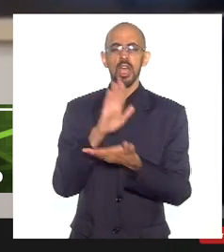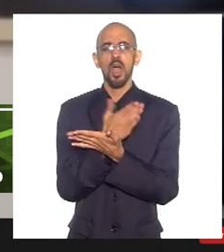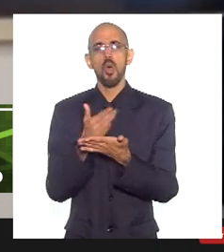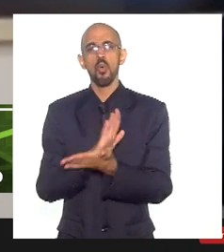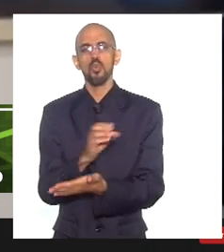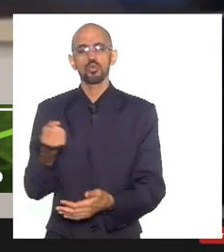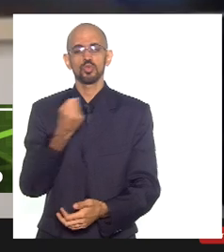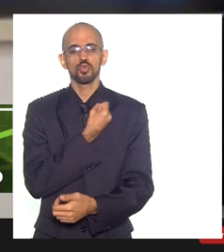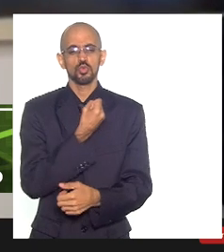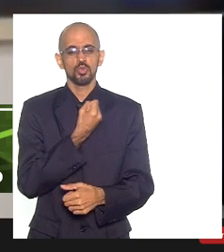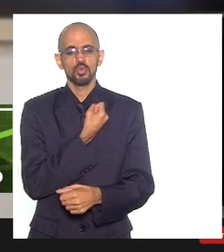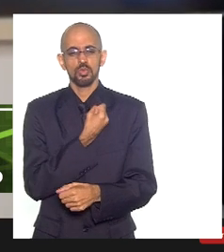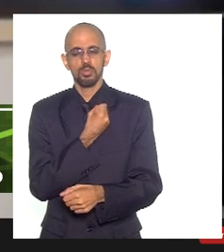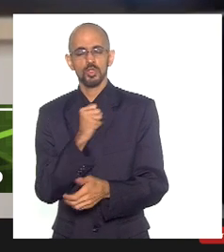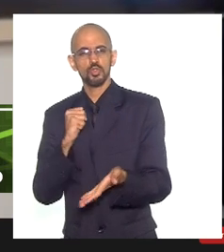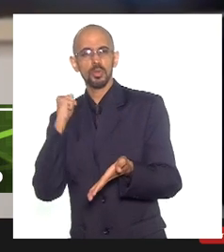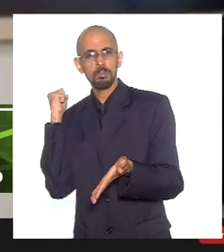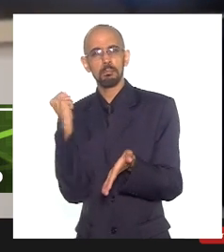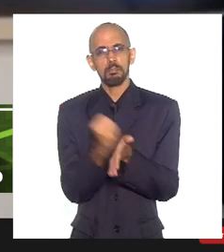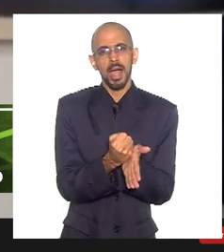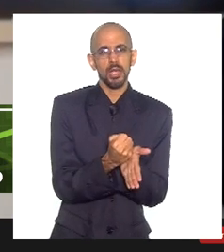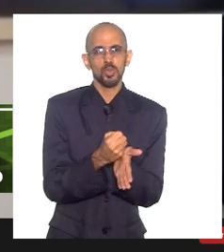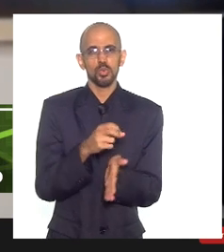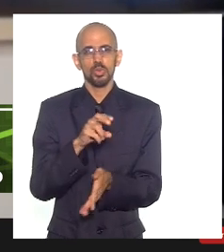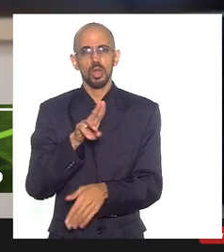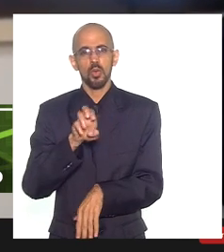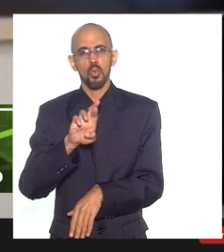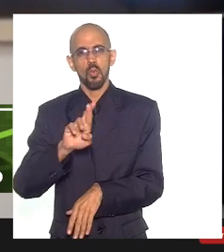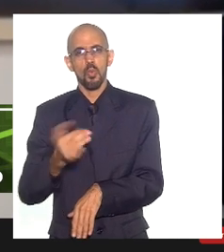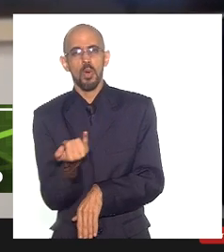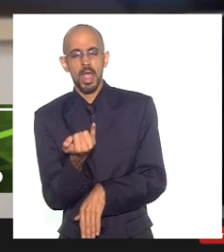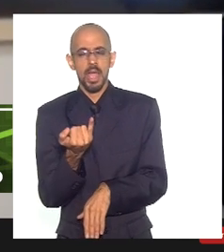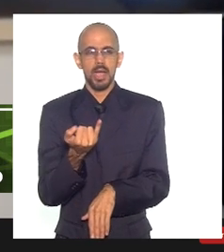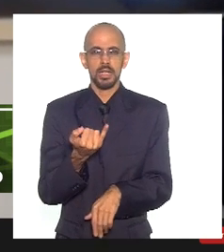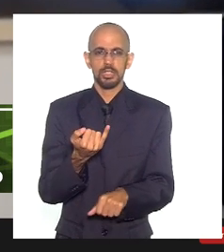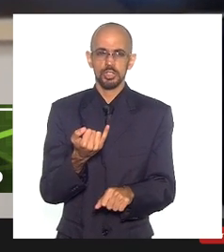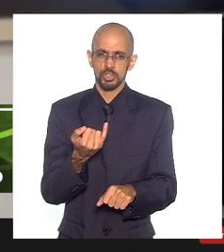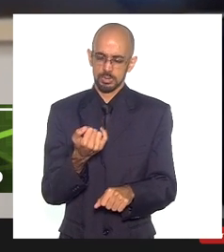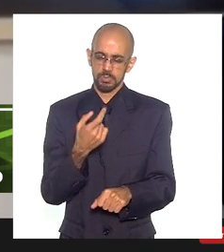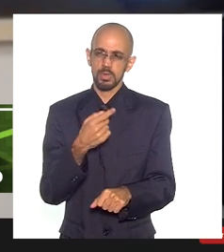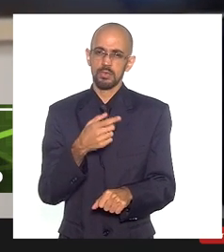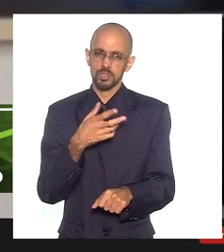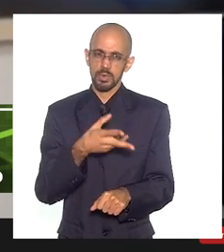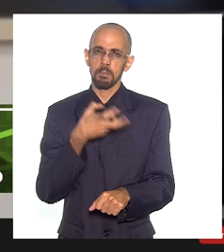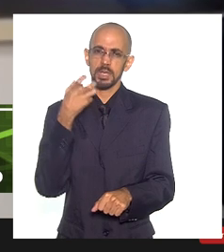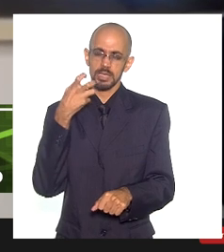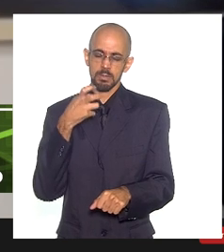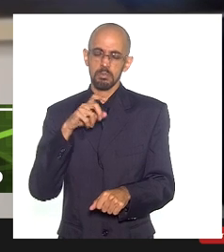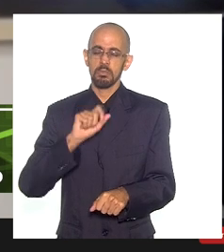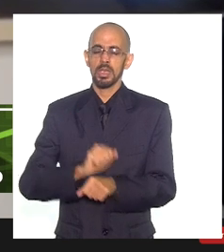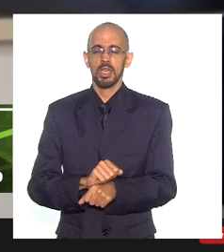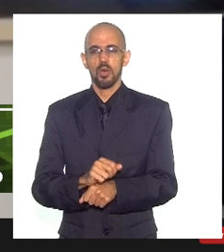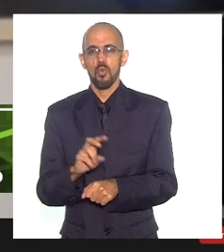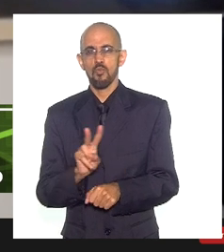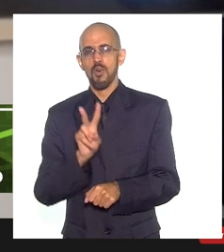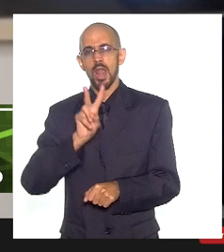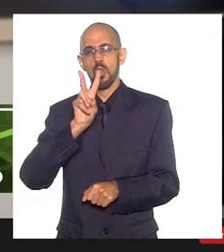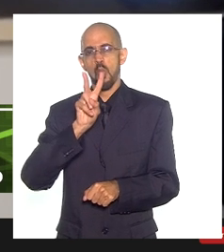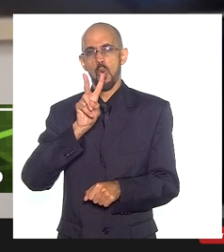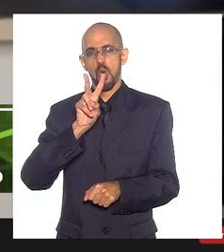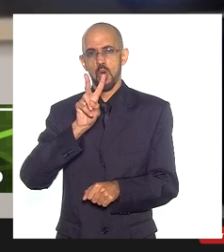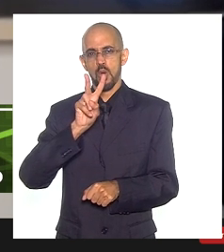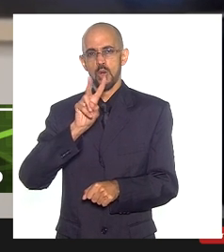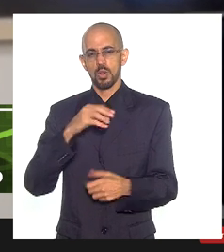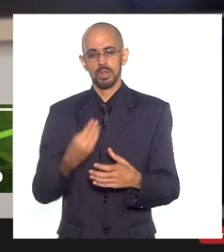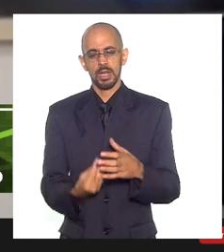citações, que é uma forma também muito importante de você valorizar o impacto e a grandeza de uma